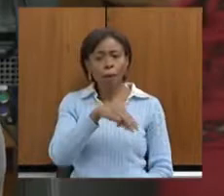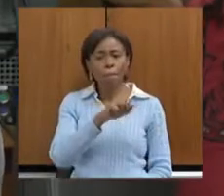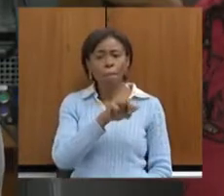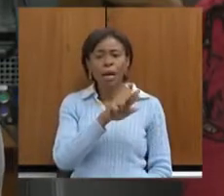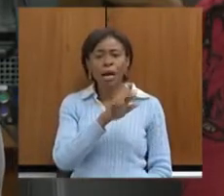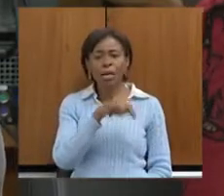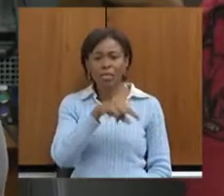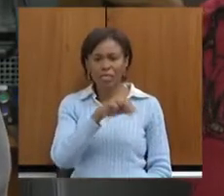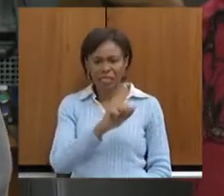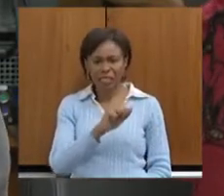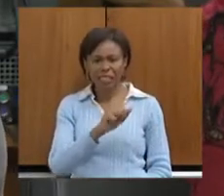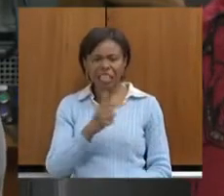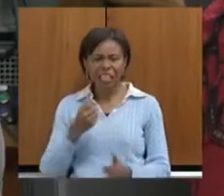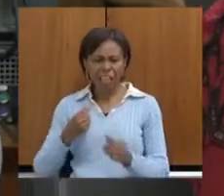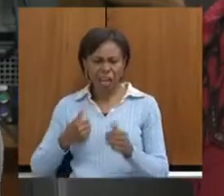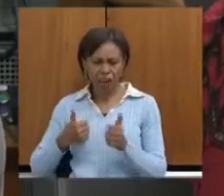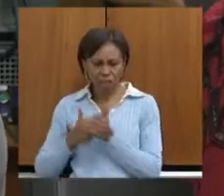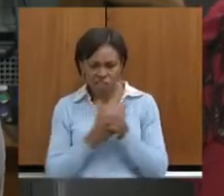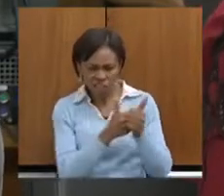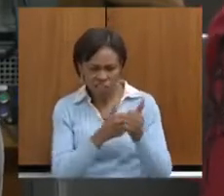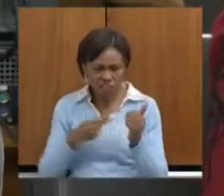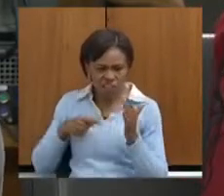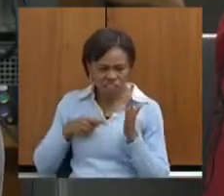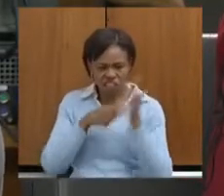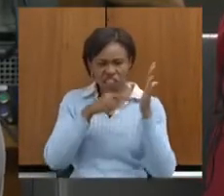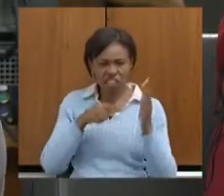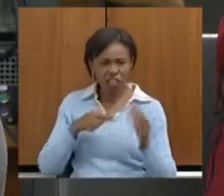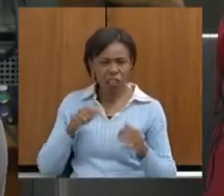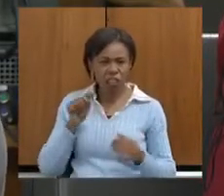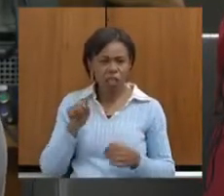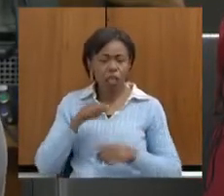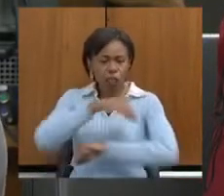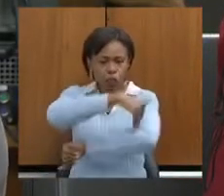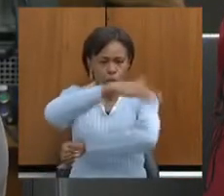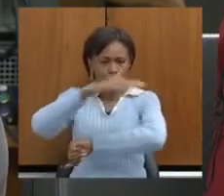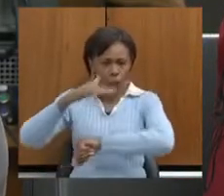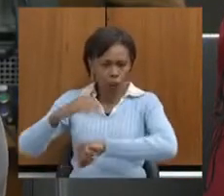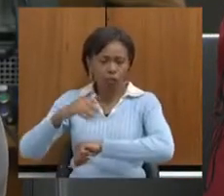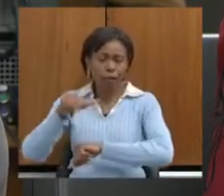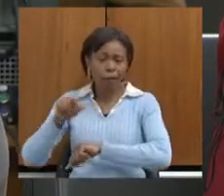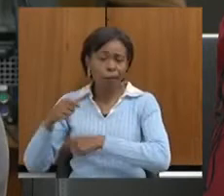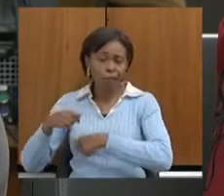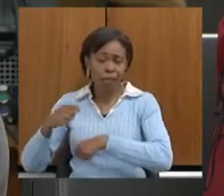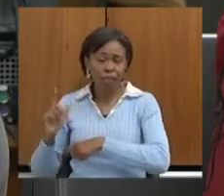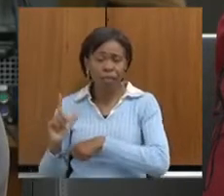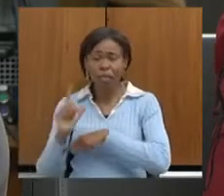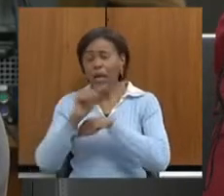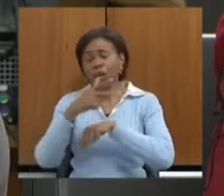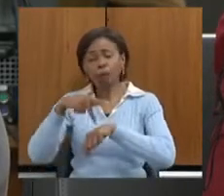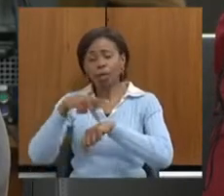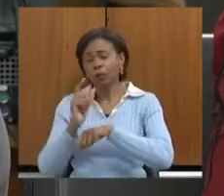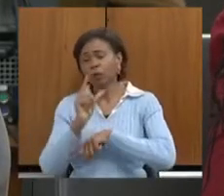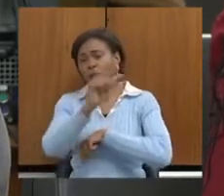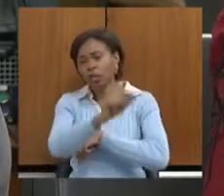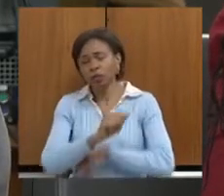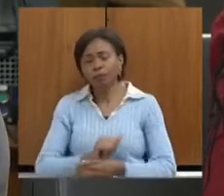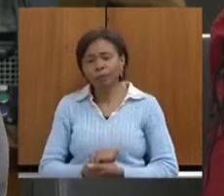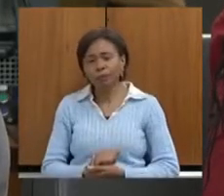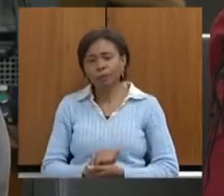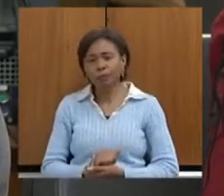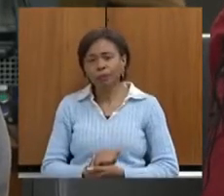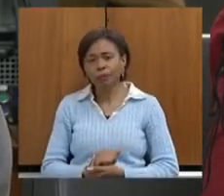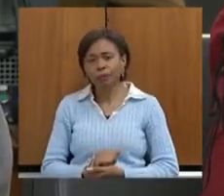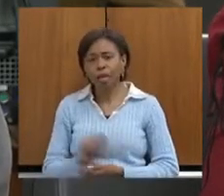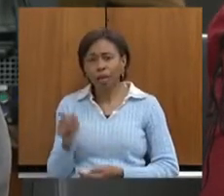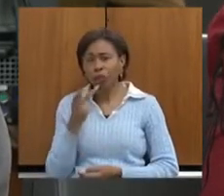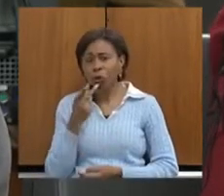Mônica trouxe na sala dela aqui é Marina né que teve está sendo perseguida que é de Brumadinho e ela tá tem que sair